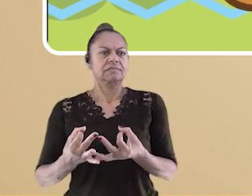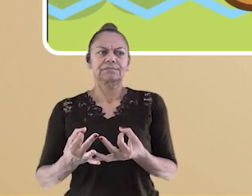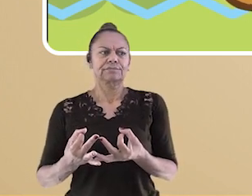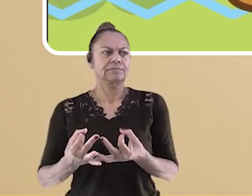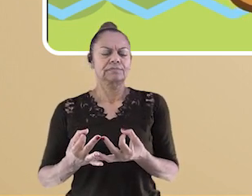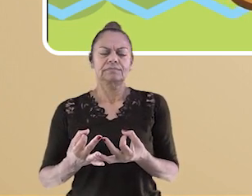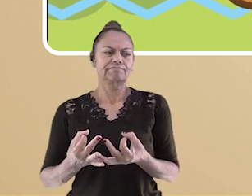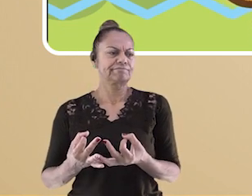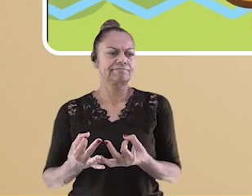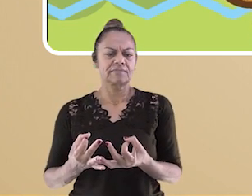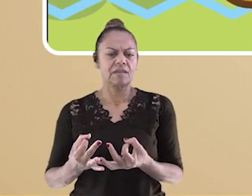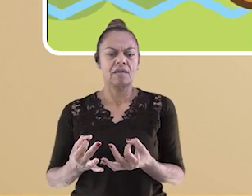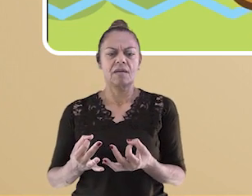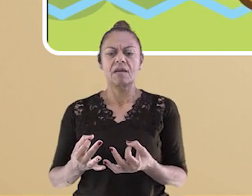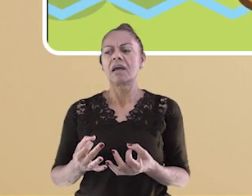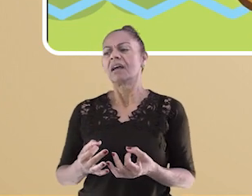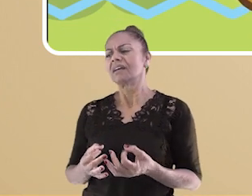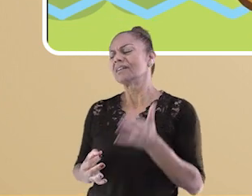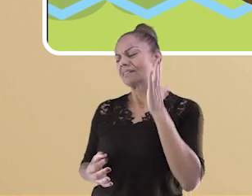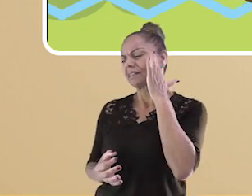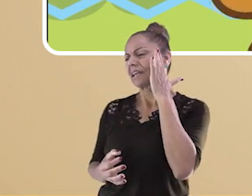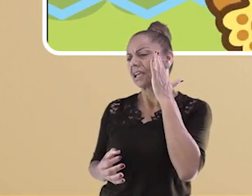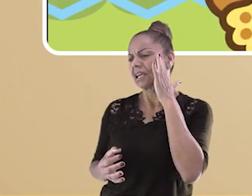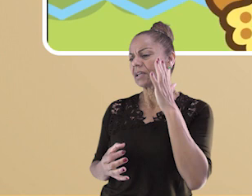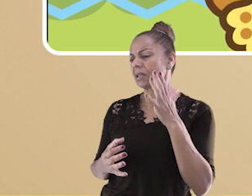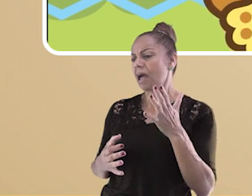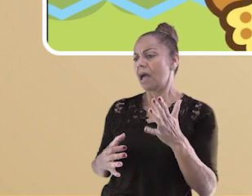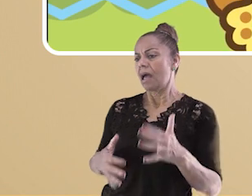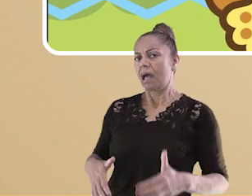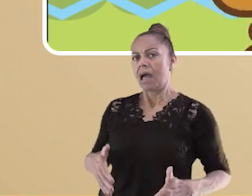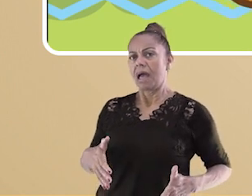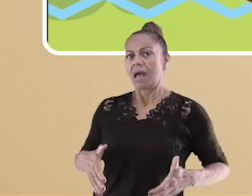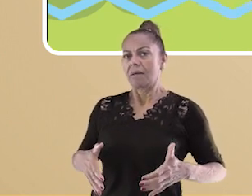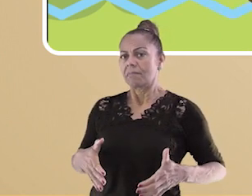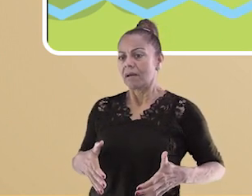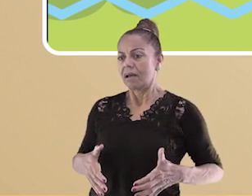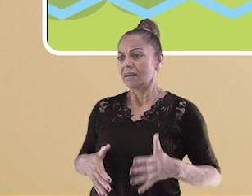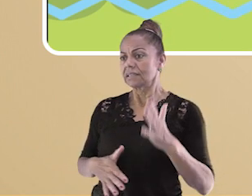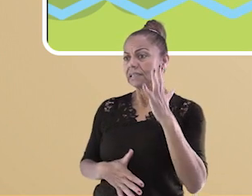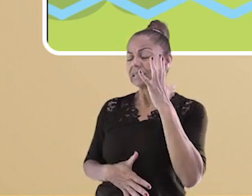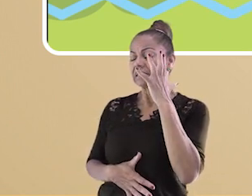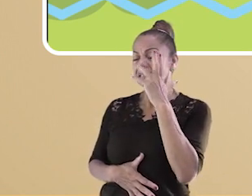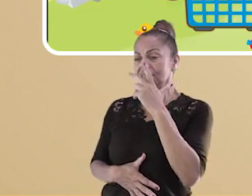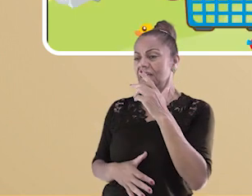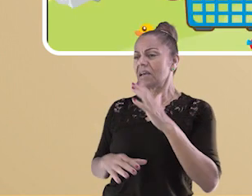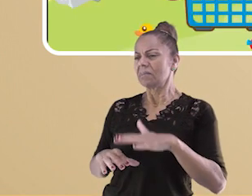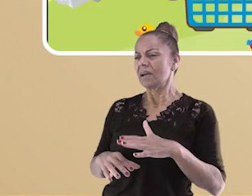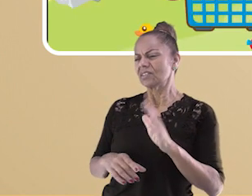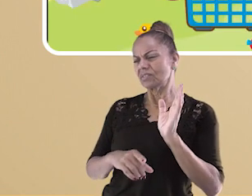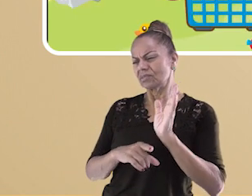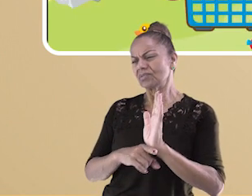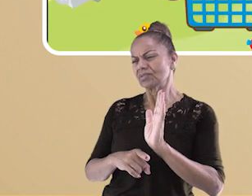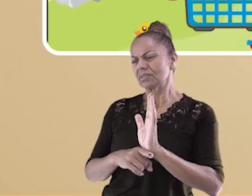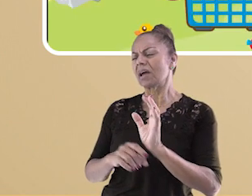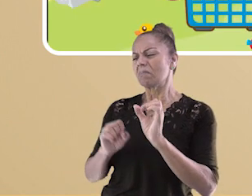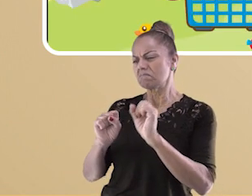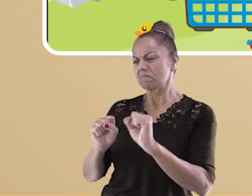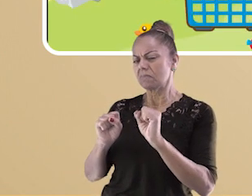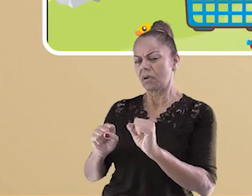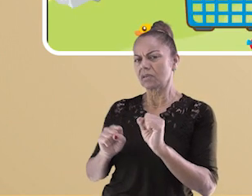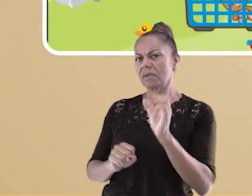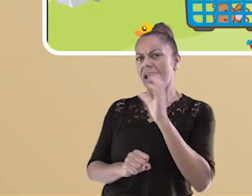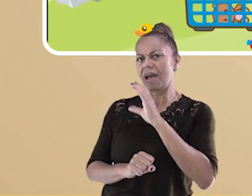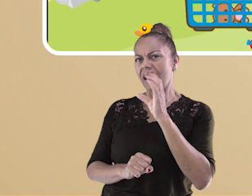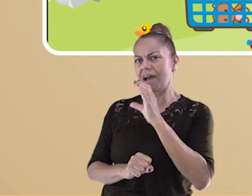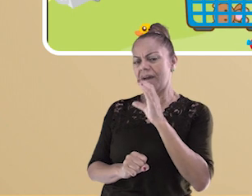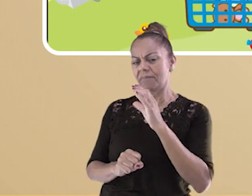máquina é linda, mas eu tô morrendo de fome. Acho que eu consigo ajudar a máquina a ir mais rápido. Eu também.